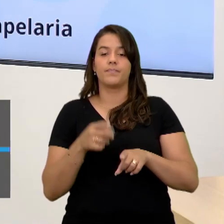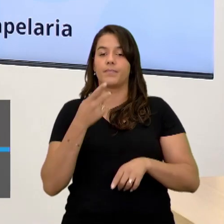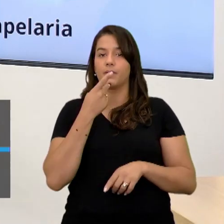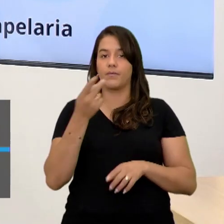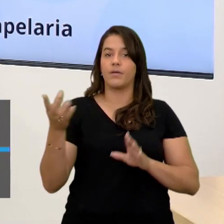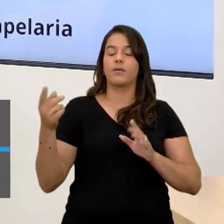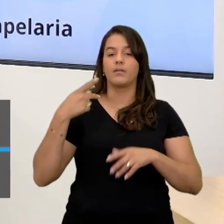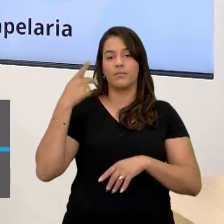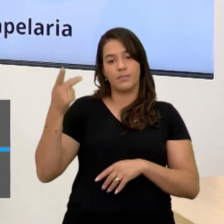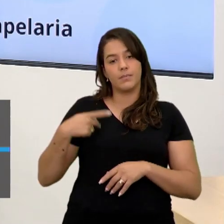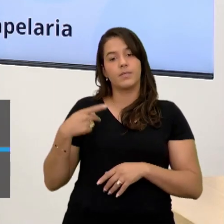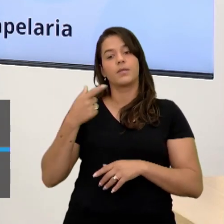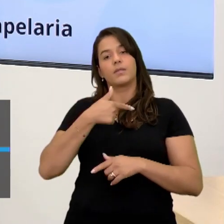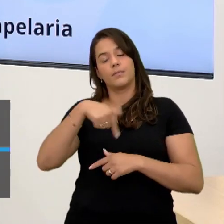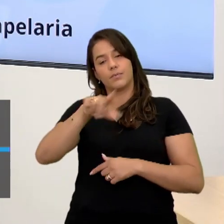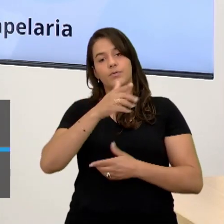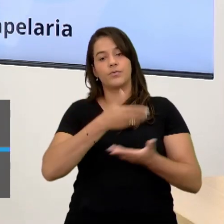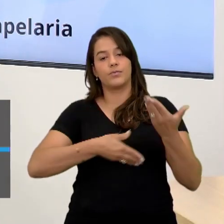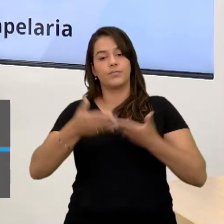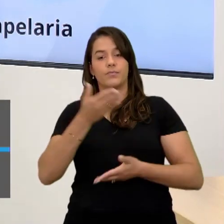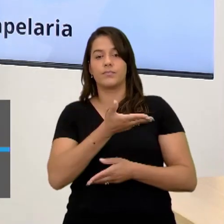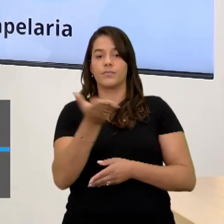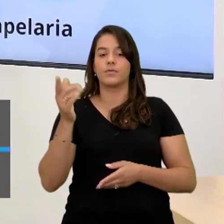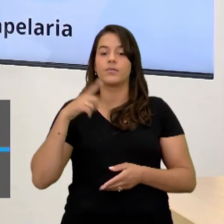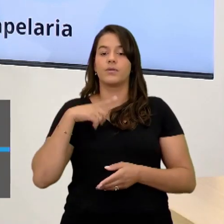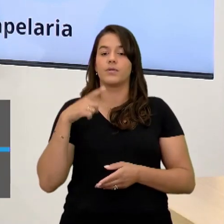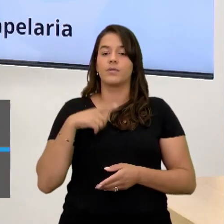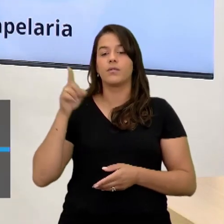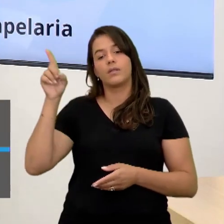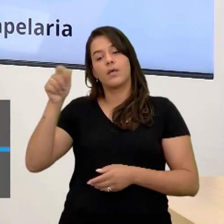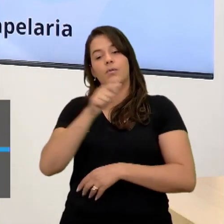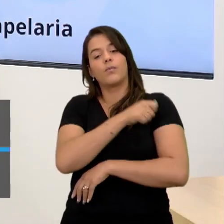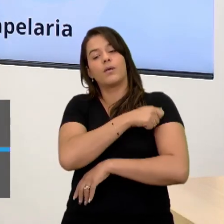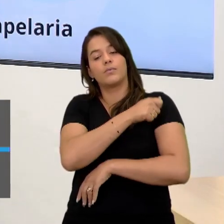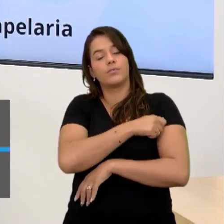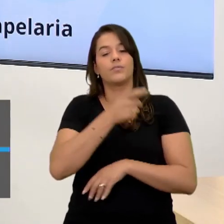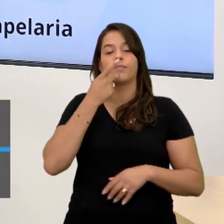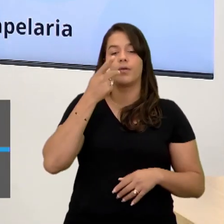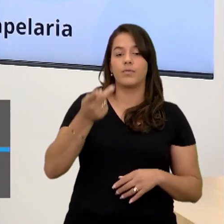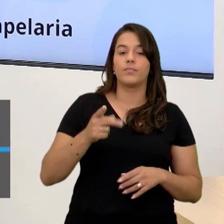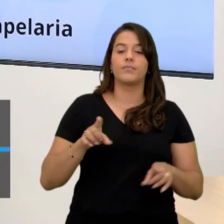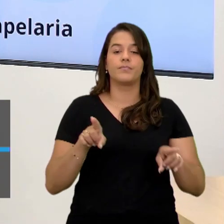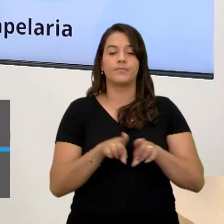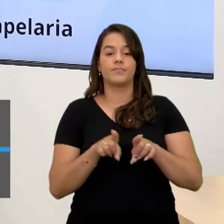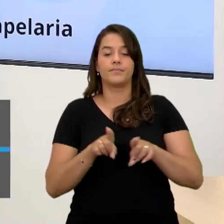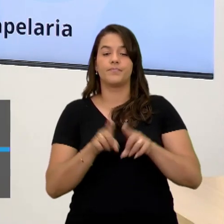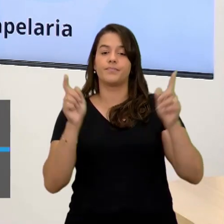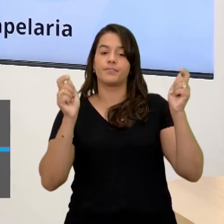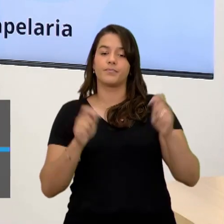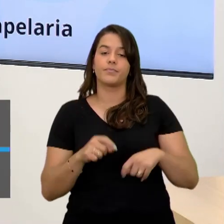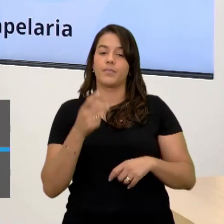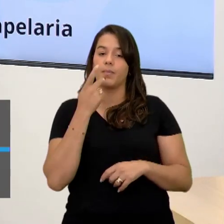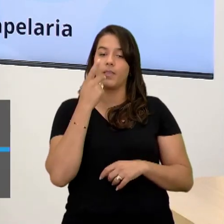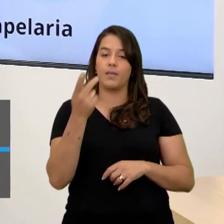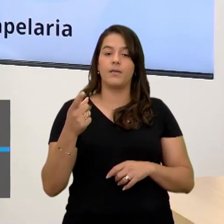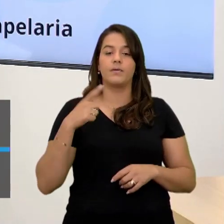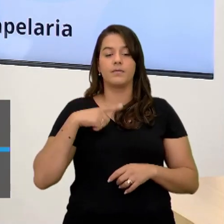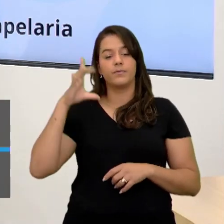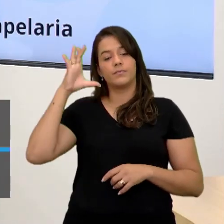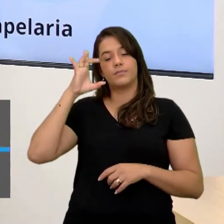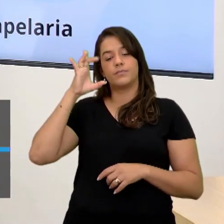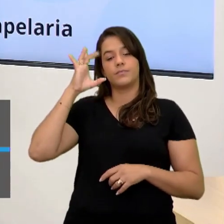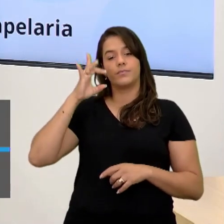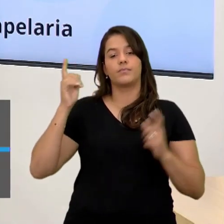que nas próximas aulas eu divido com vocês. Eu falo, puxa vida, olha, o estudante de tal lugar falou. Inclusive, pode falar também no nosso Instagram,